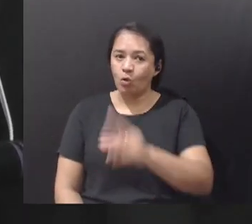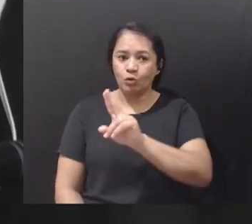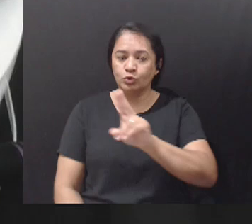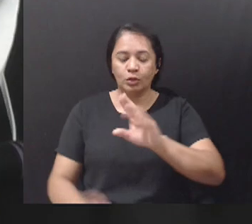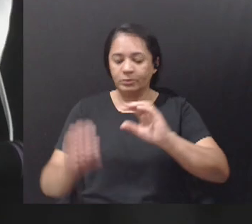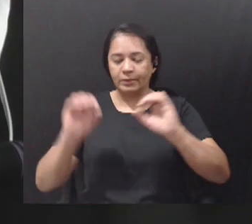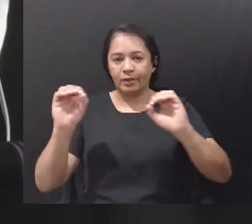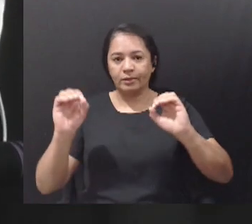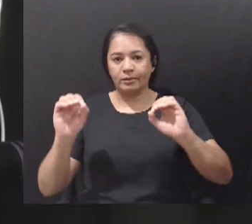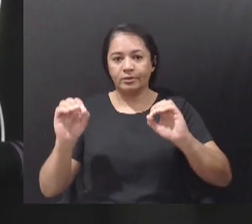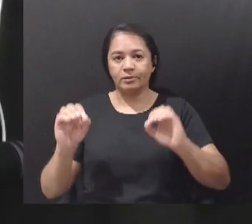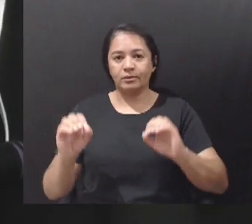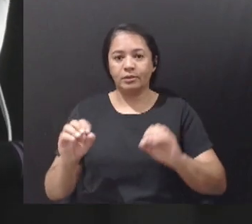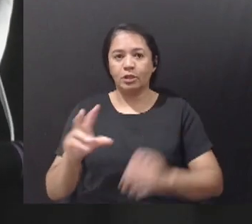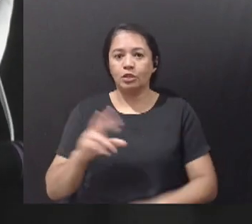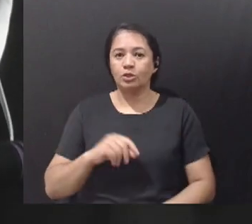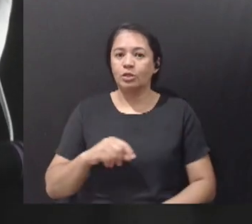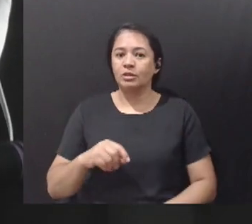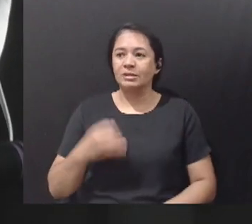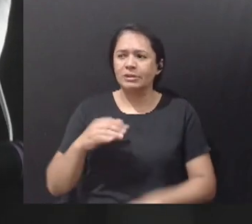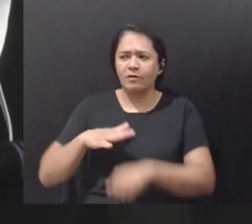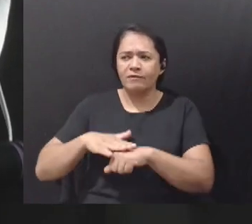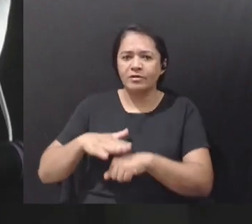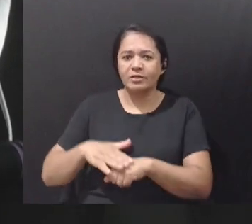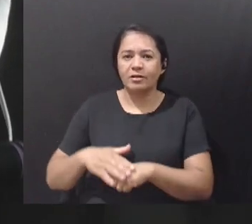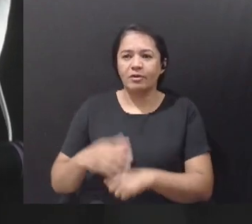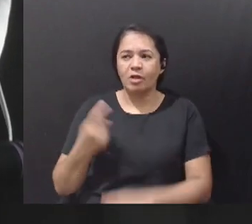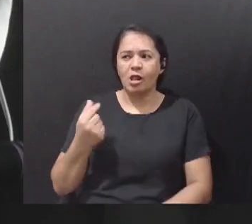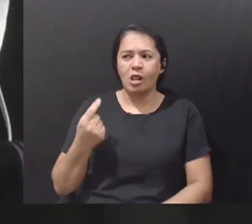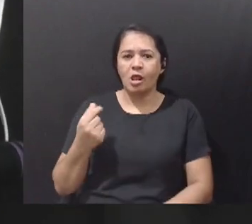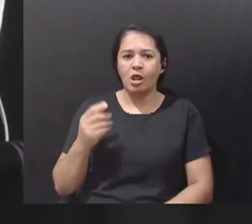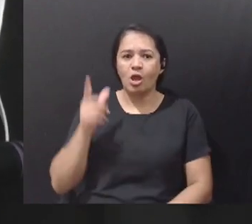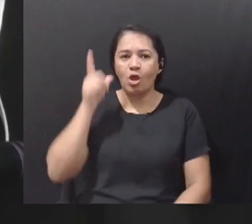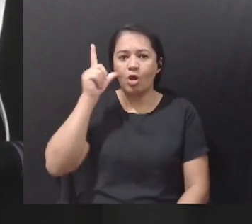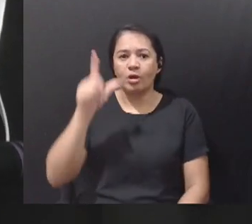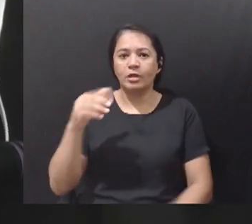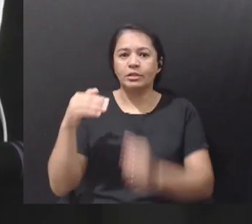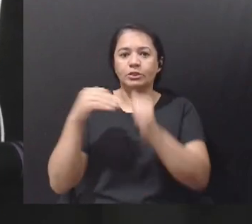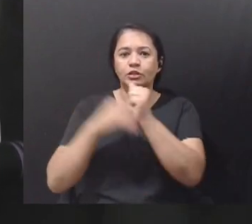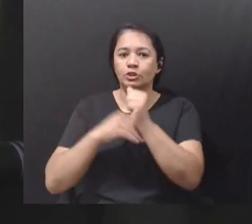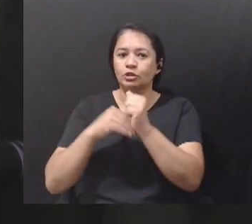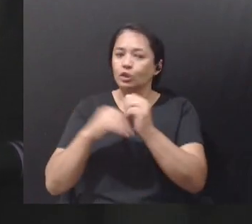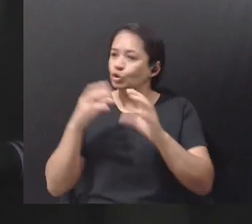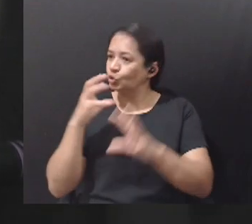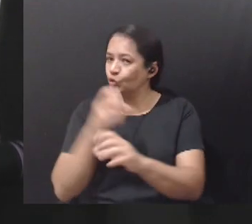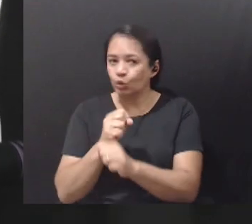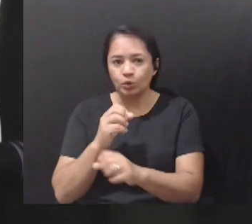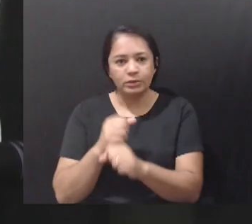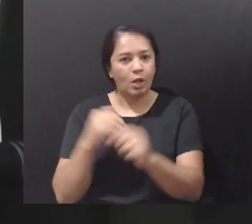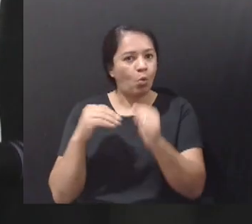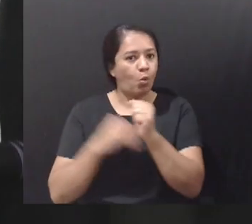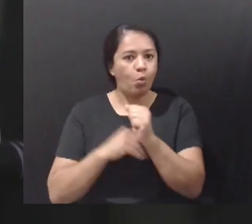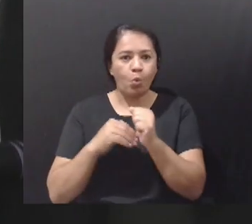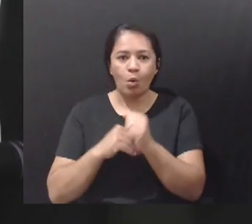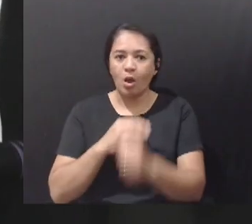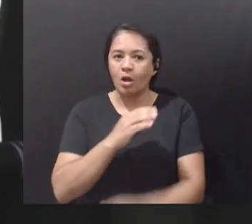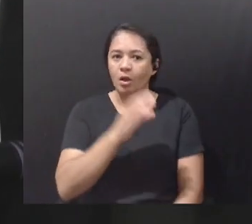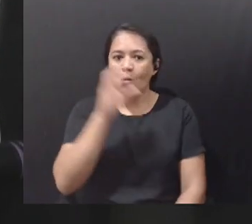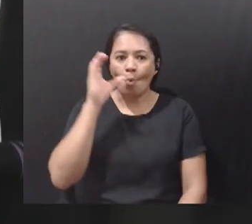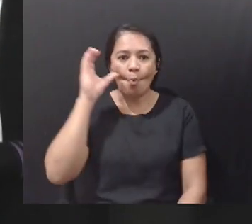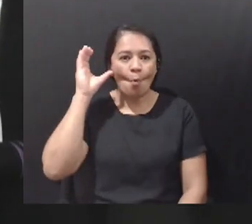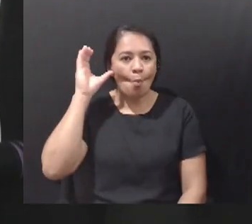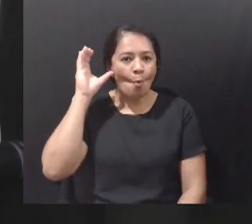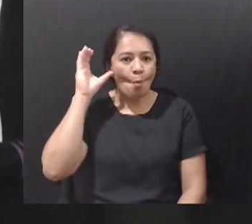ela falar, nossa, se eu fizer isso, eu vou ganhar um tanto. Tem o sigilo, então. Total. Sigilo total. Ninguém